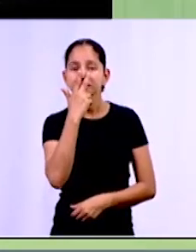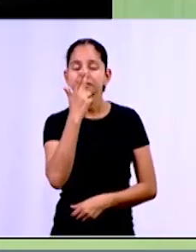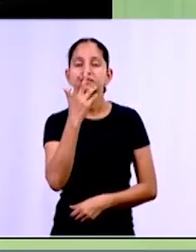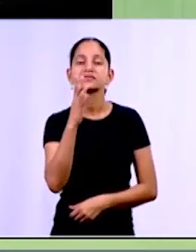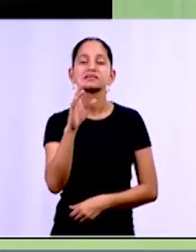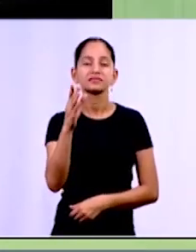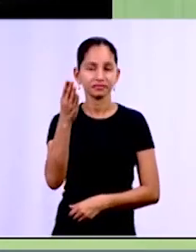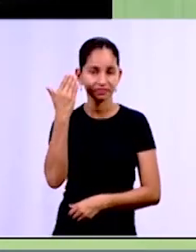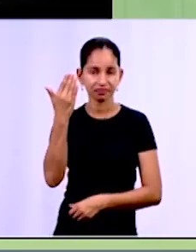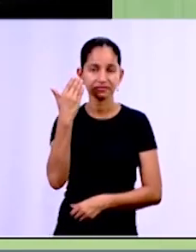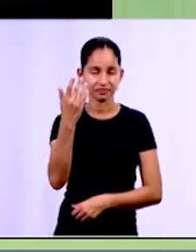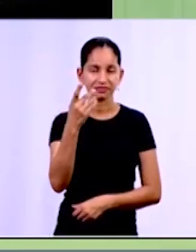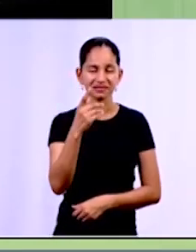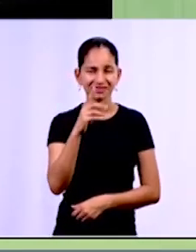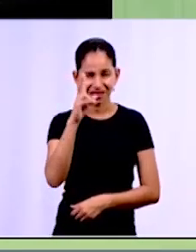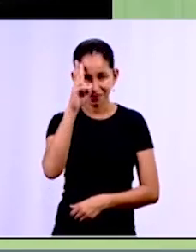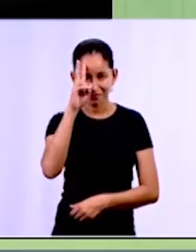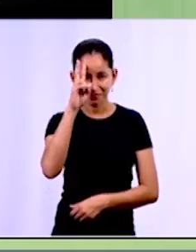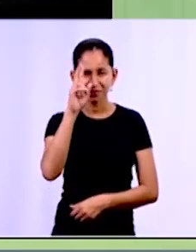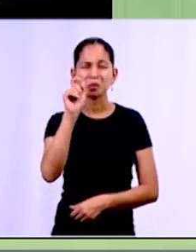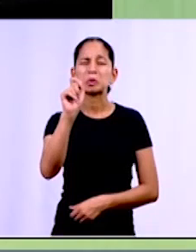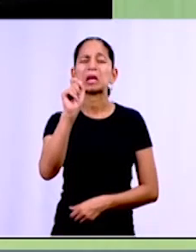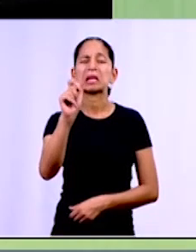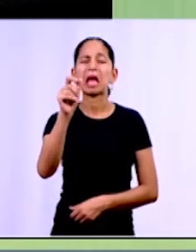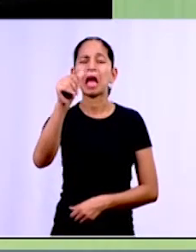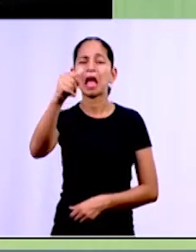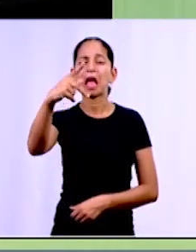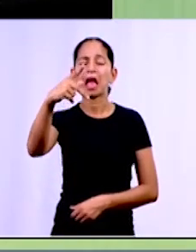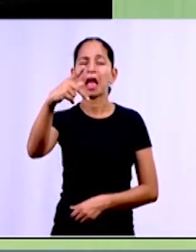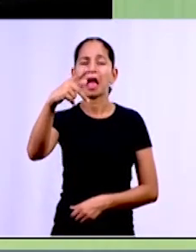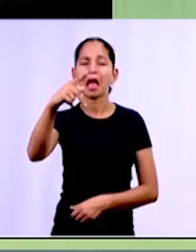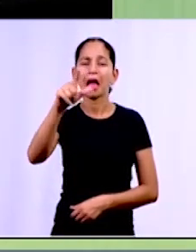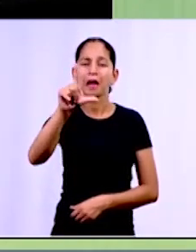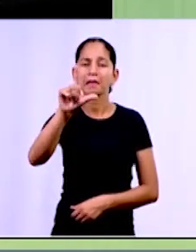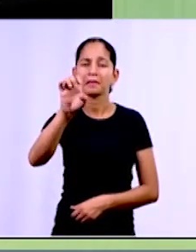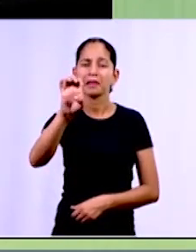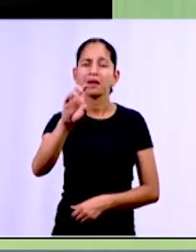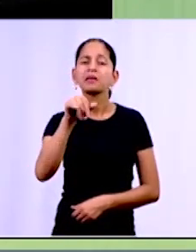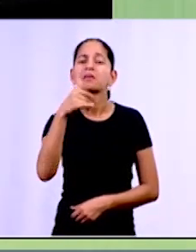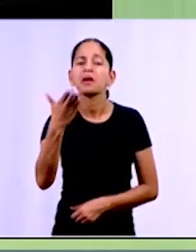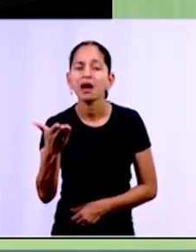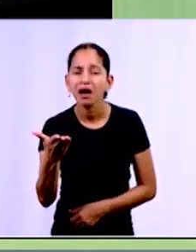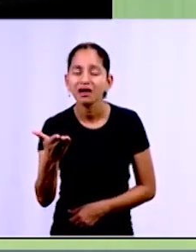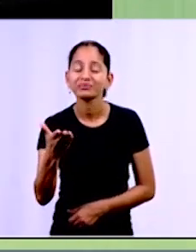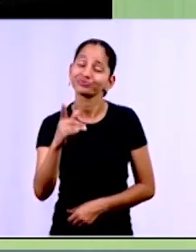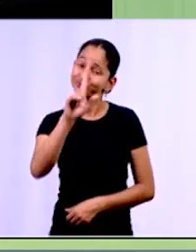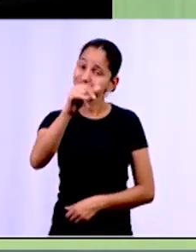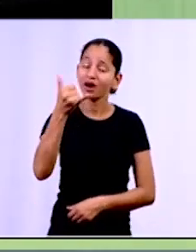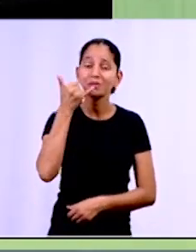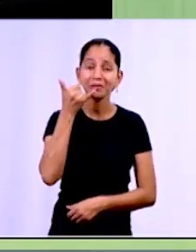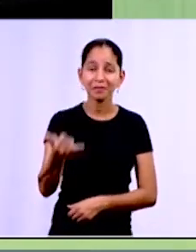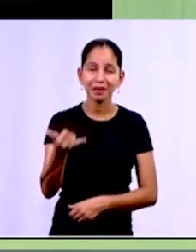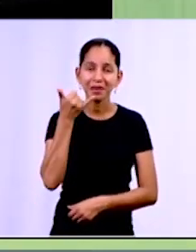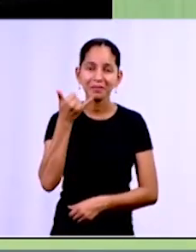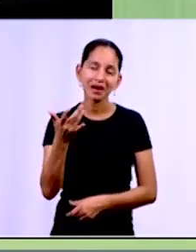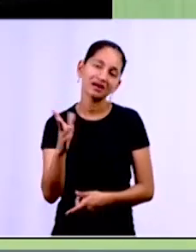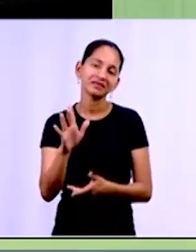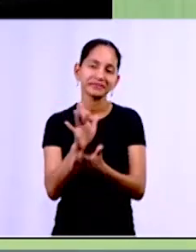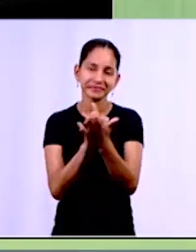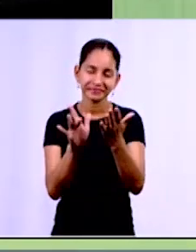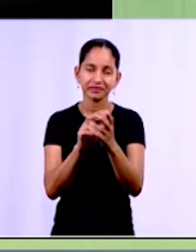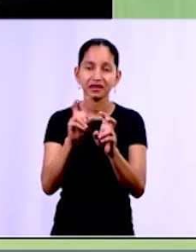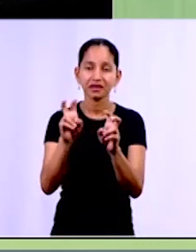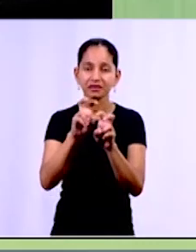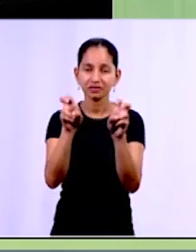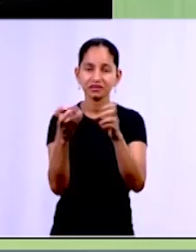da Apple. Professor, quem é a Apple? Né? A Apple é a mesma empresa que faz o iPhone, é a mesma empresa que